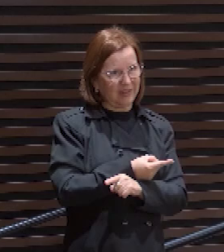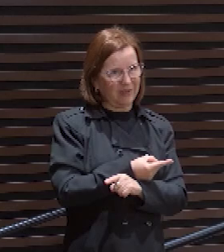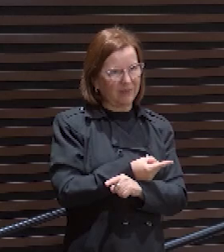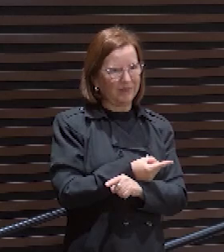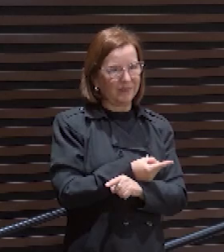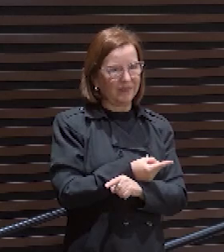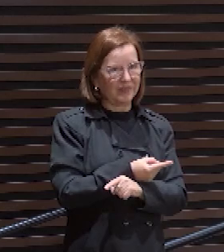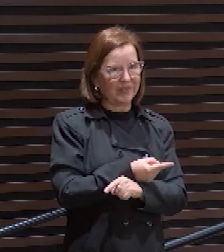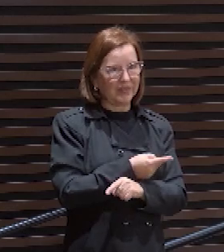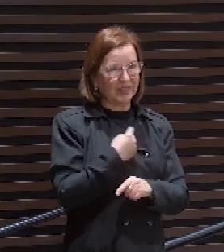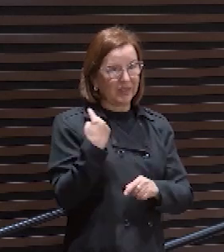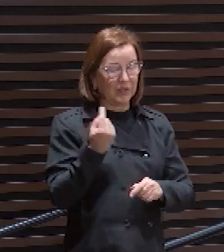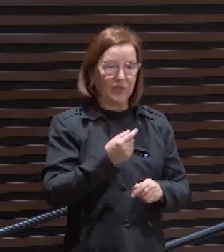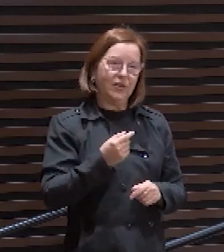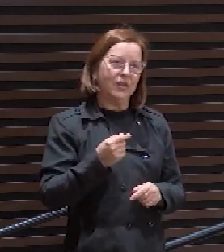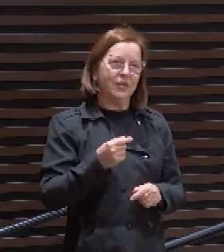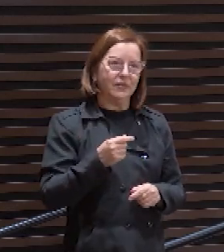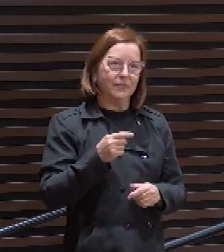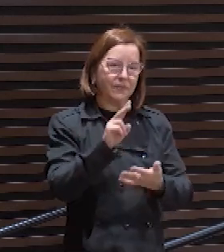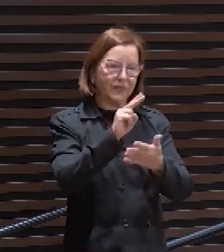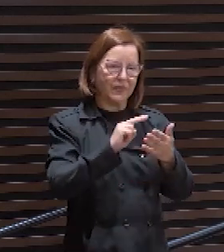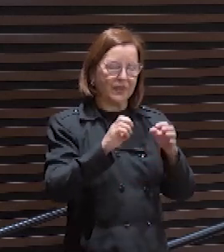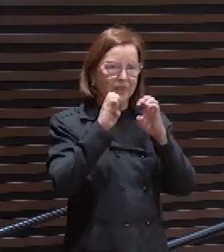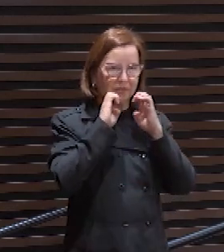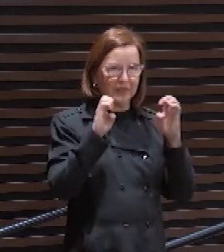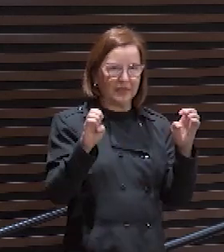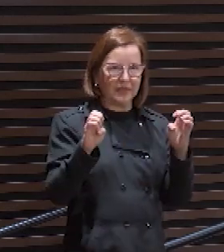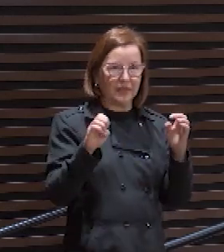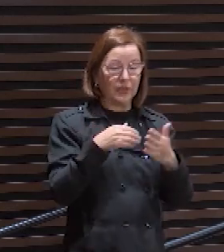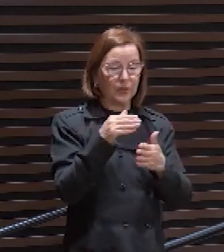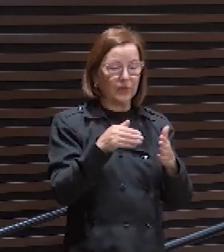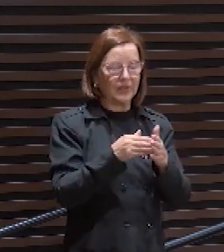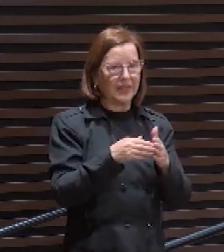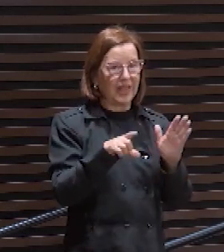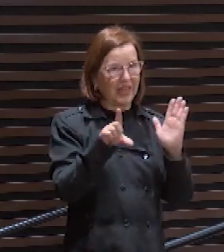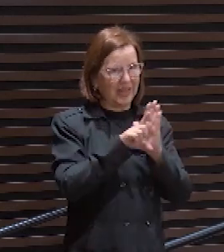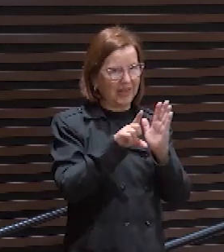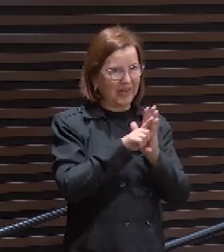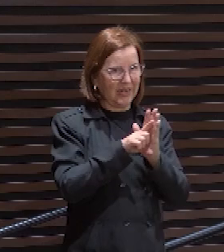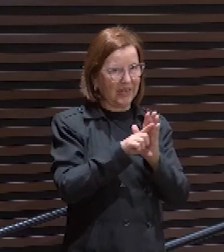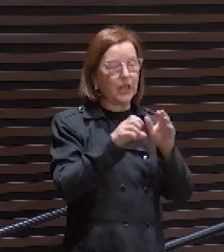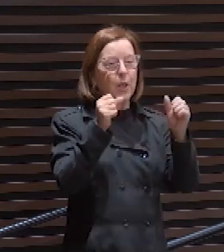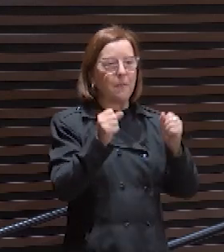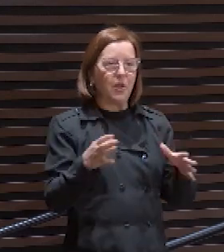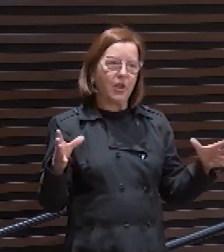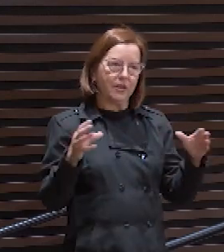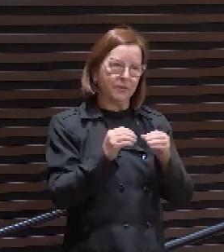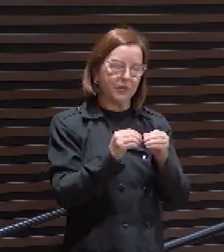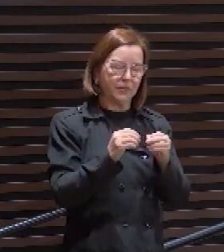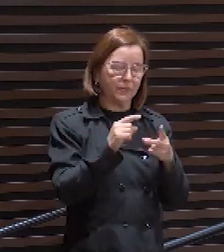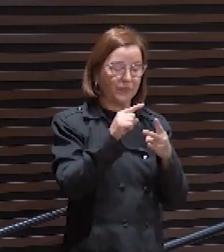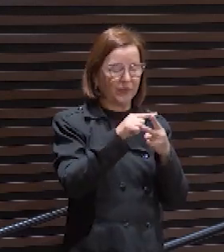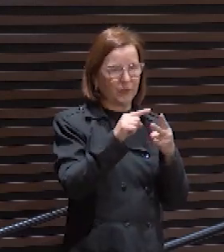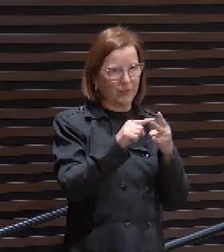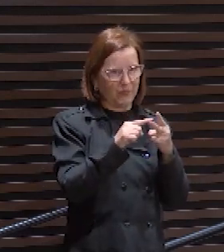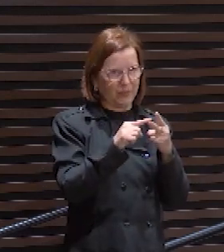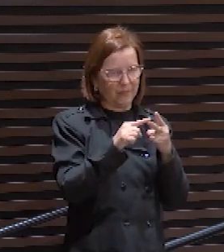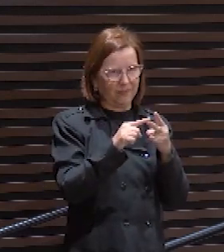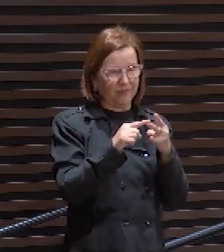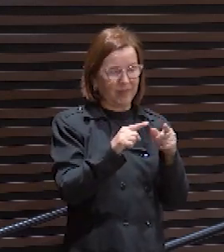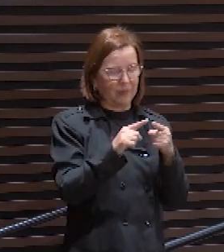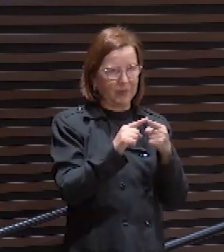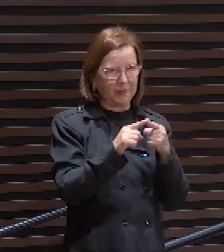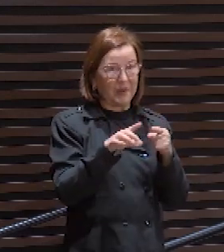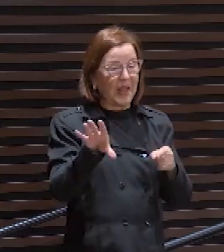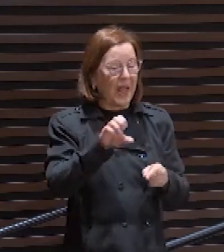gente vê nos evangelhos sobre como que toda lei, ela pode ser resumida em duas leis. Primeiro, amar